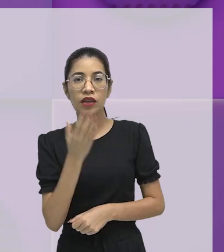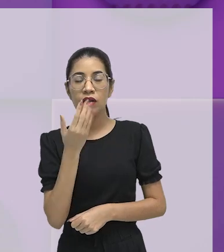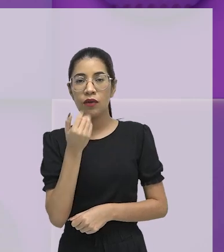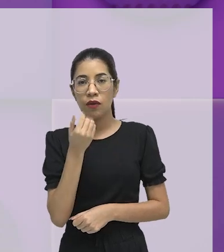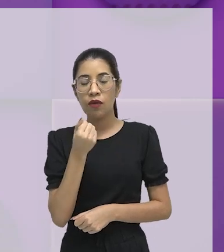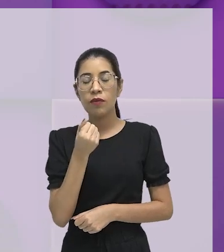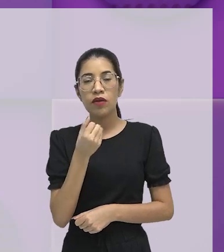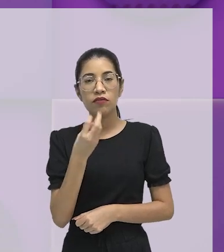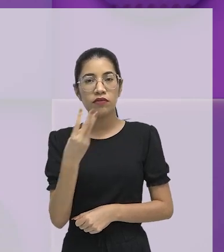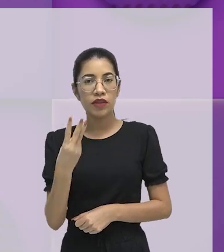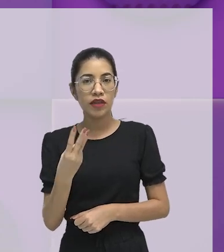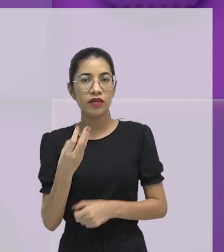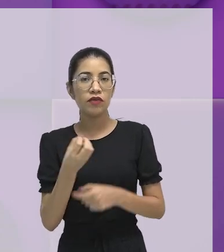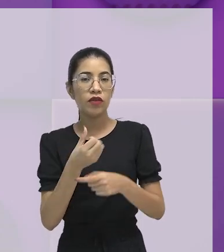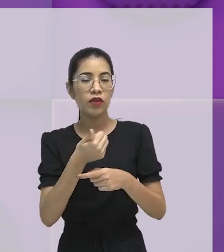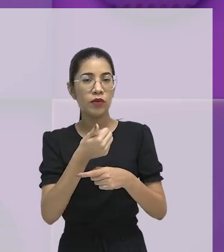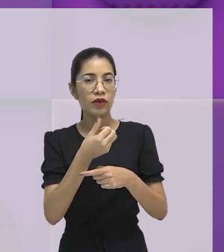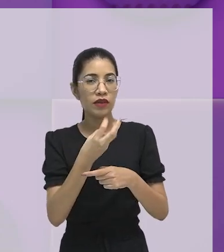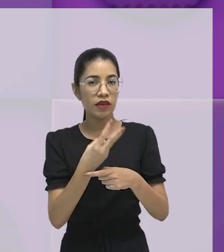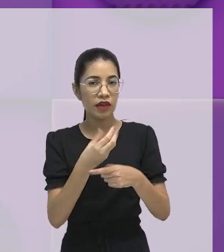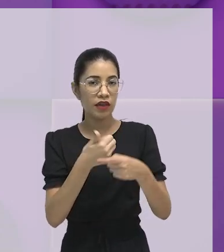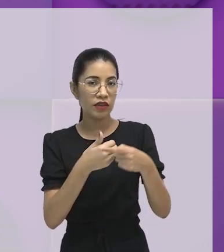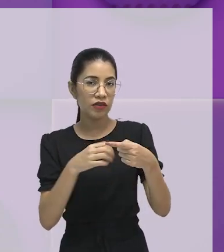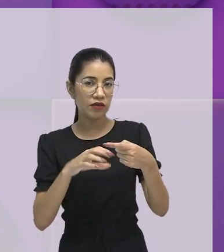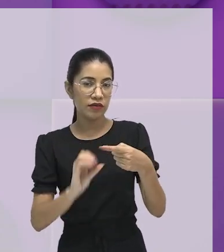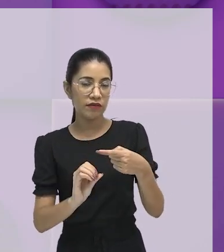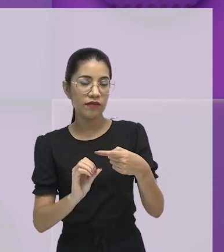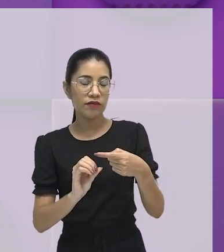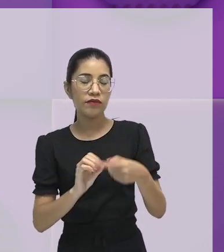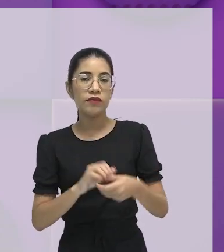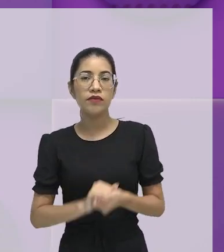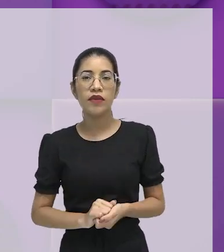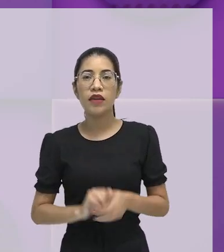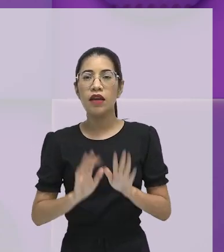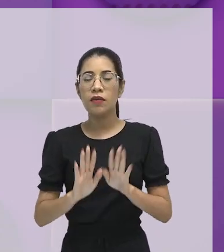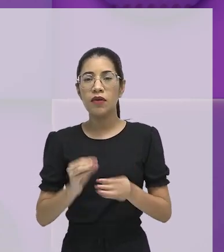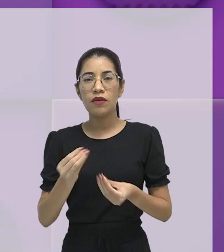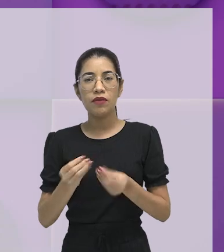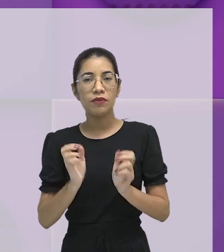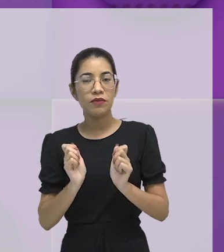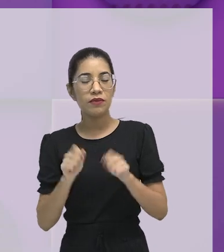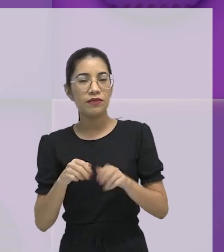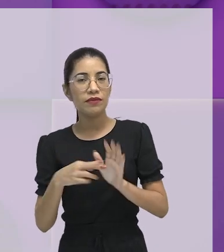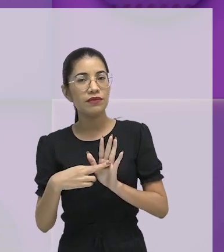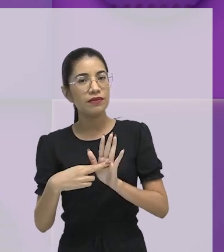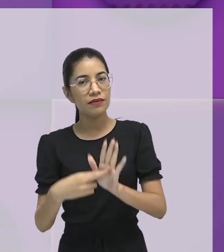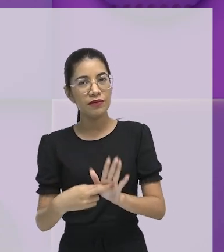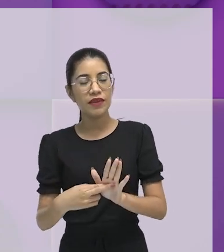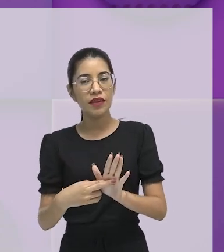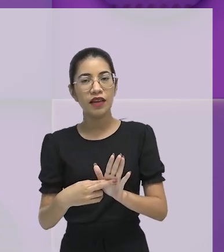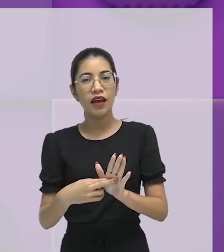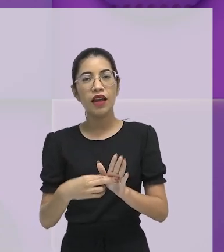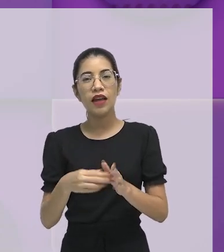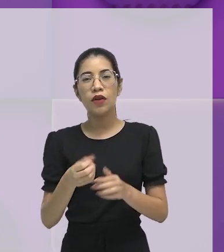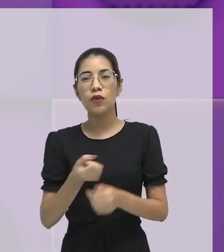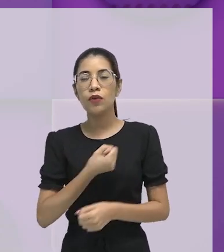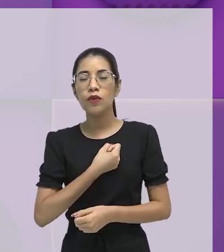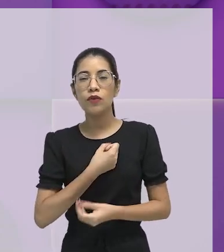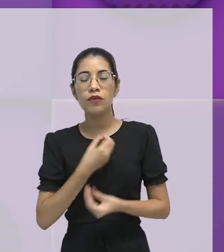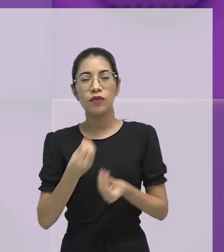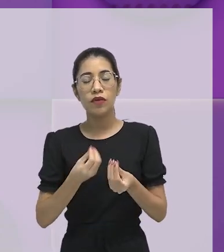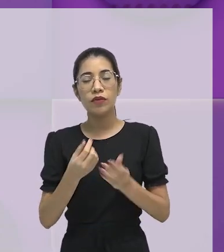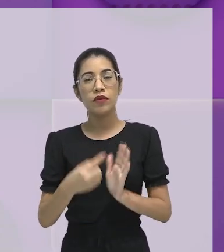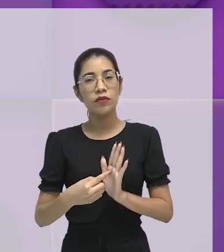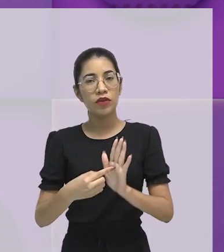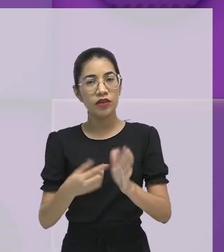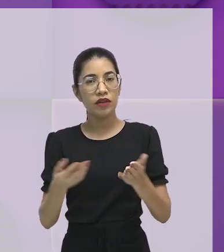você comeu uma fração desse total, tá? Mas como que a gente representa isso na forma de números, é o que eu